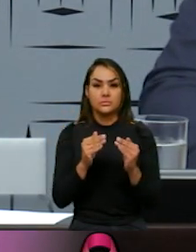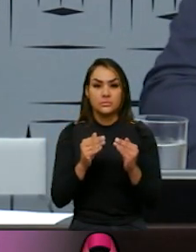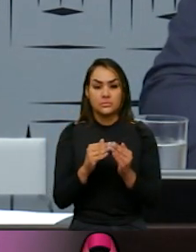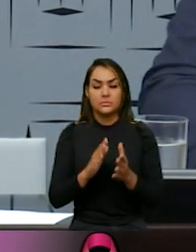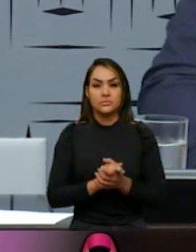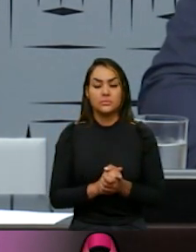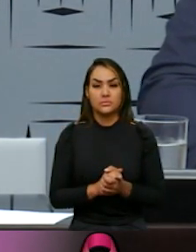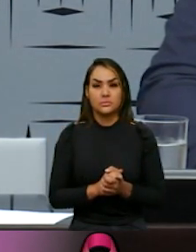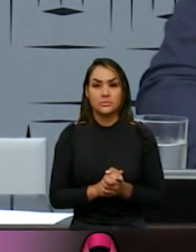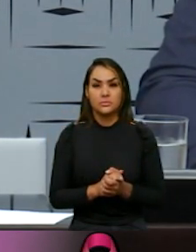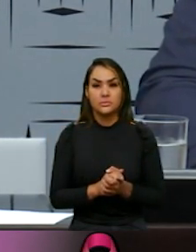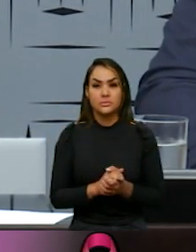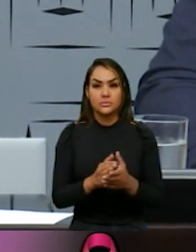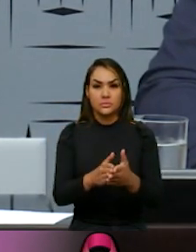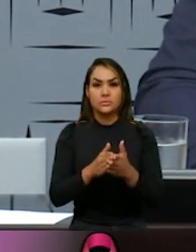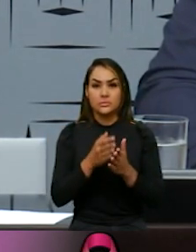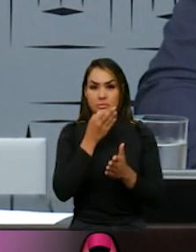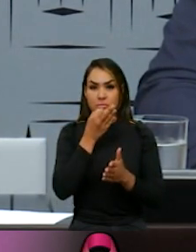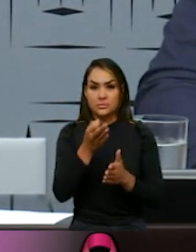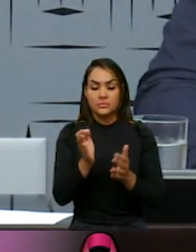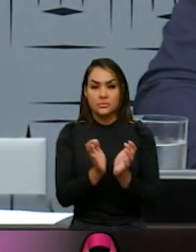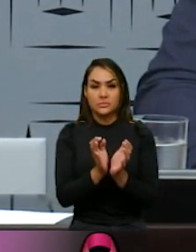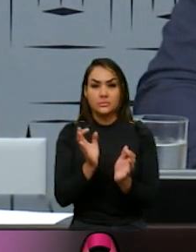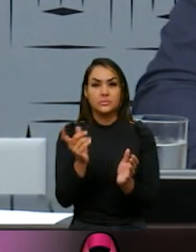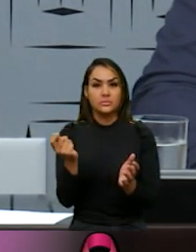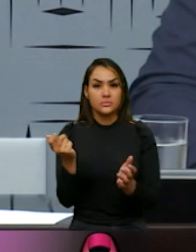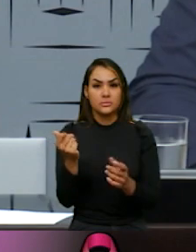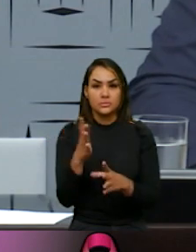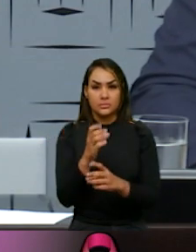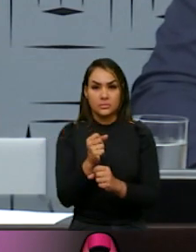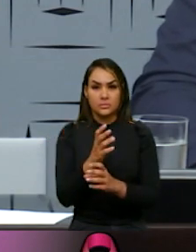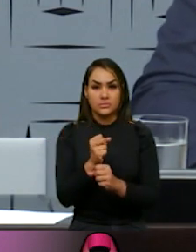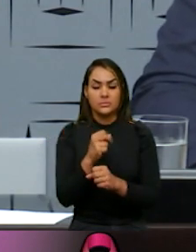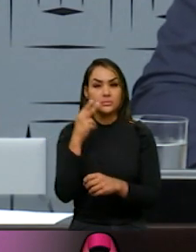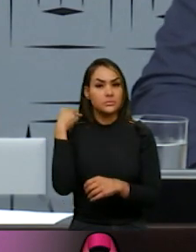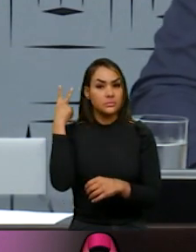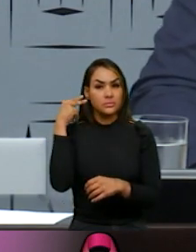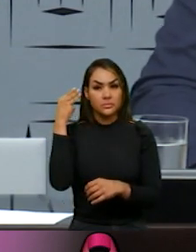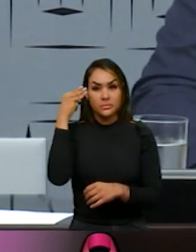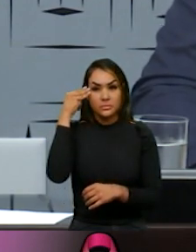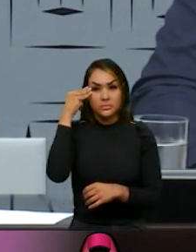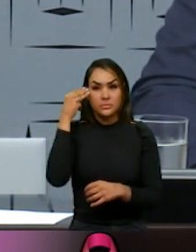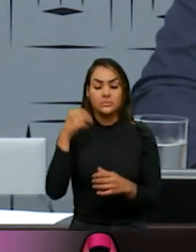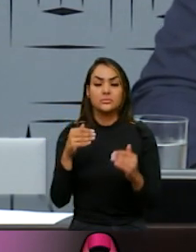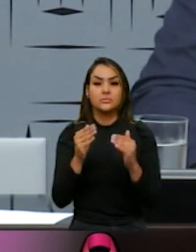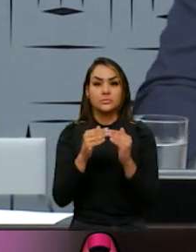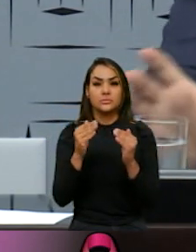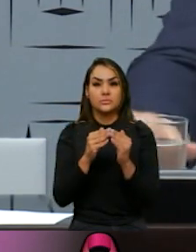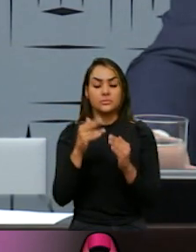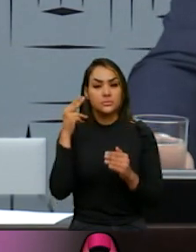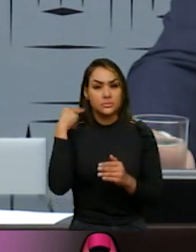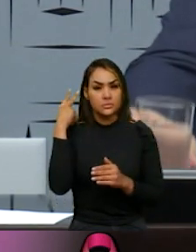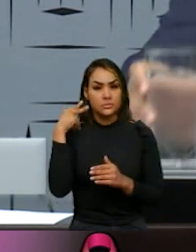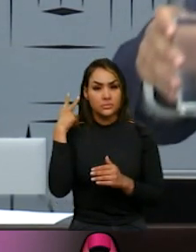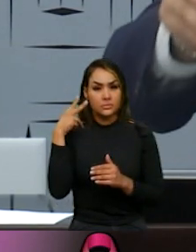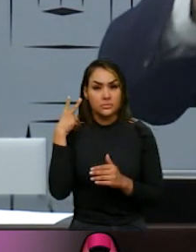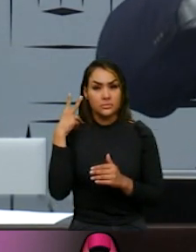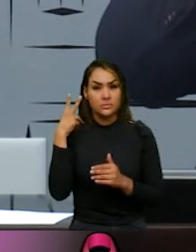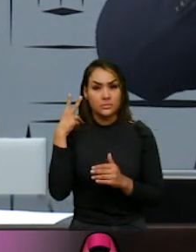legalidade. Solicito parecer da Comissão de Finanças e Orçamento. Vereador Maurício Bem-Estar. Favorável.